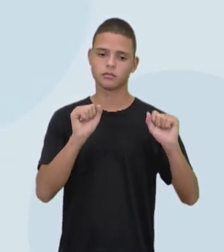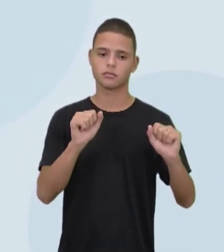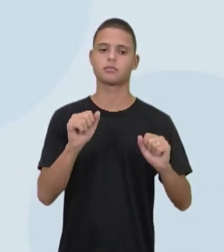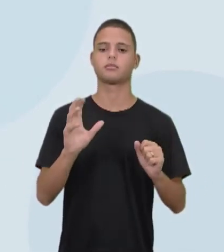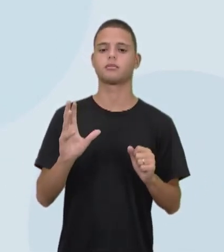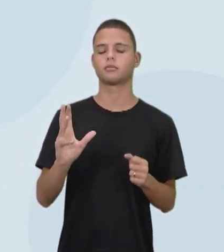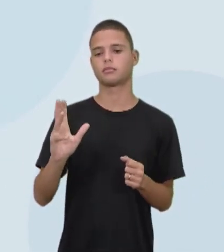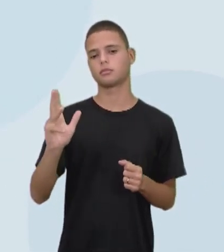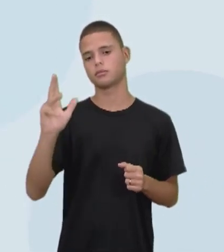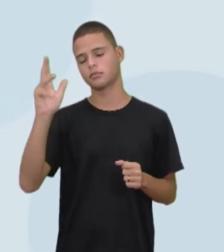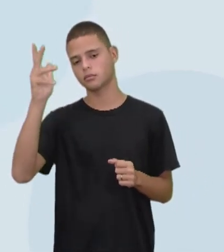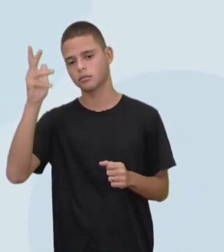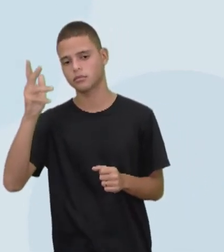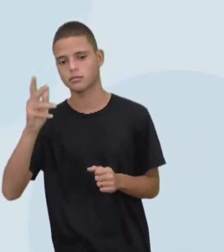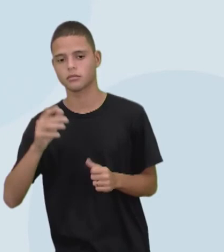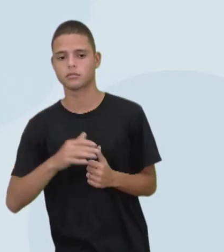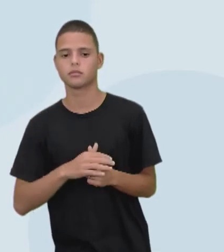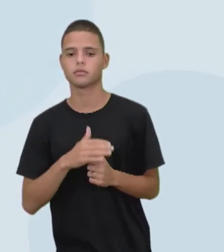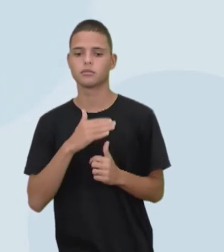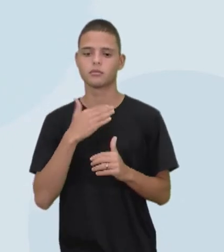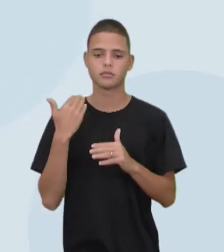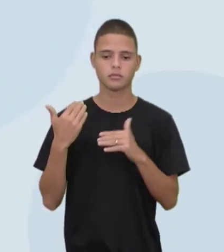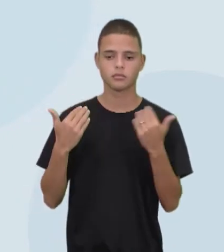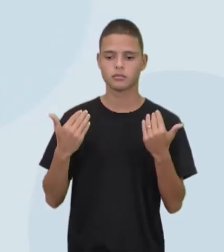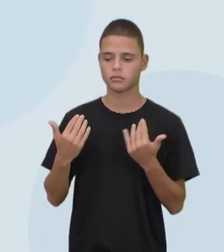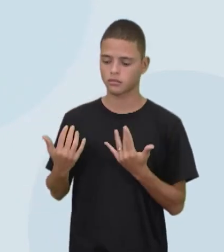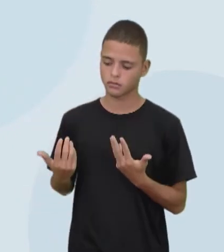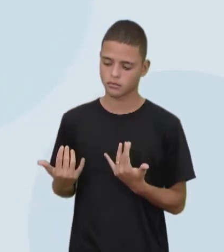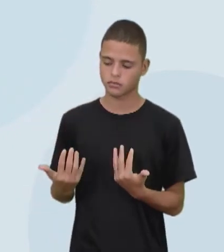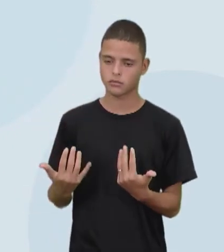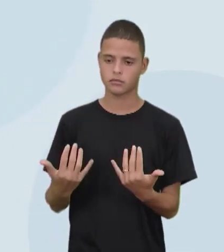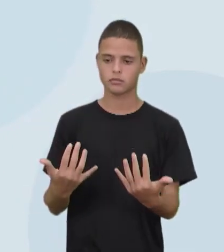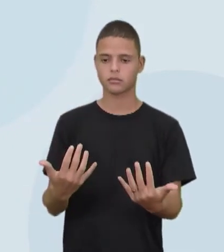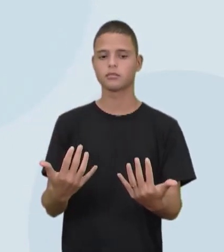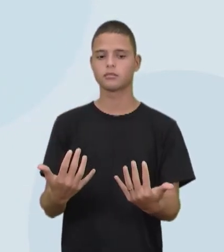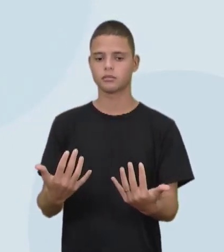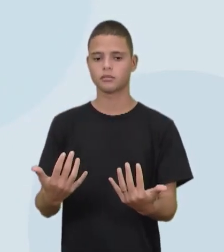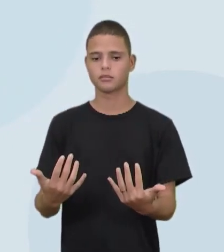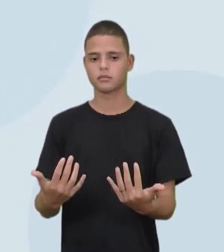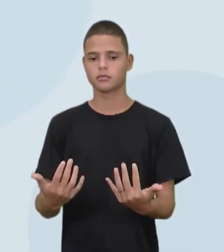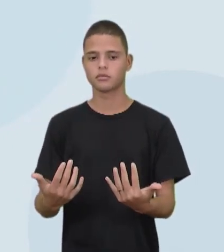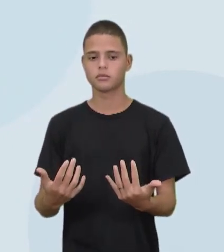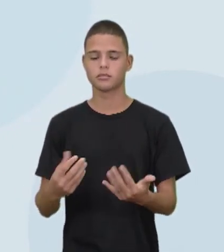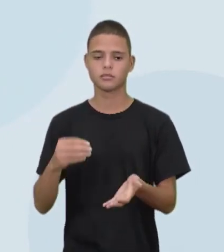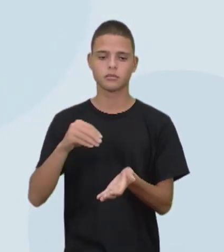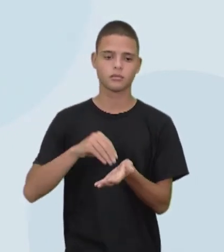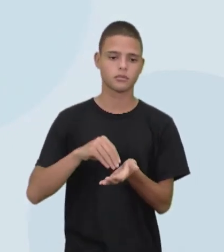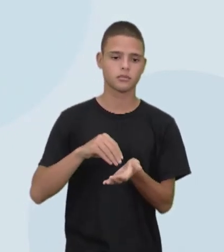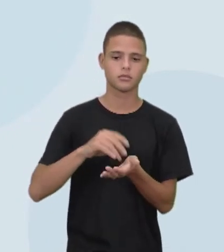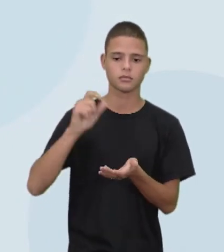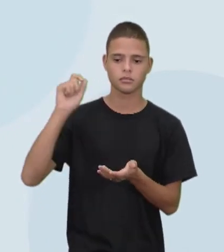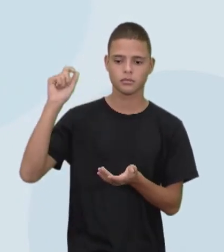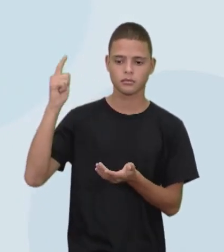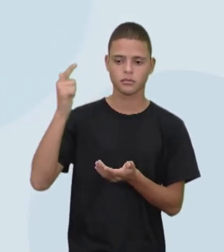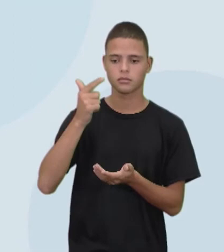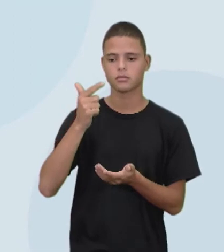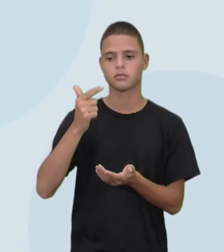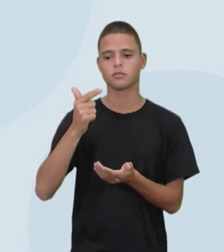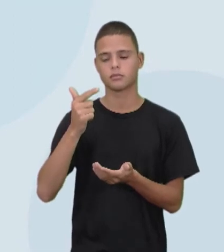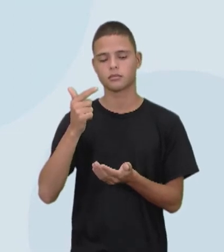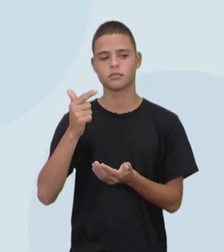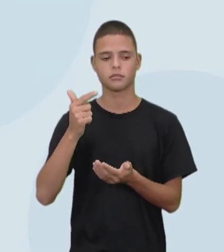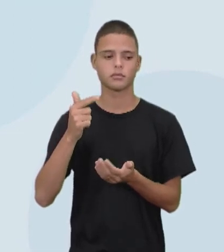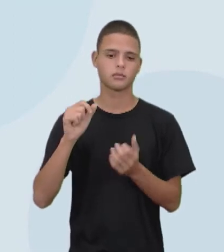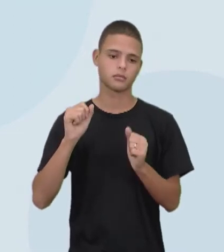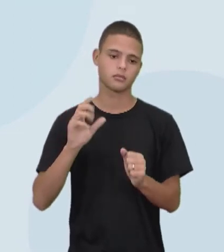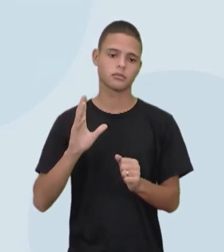causar morte, né, das plantas que ficam presas ali embaixo devido à falta de sol, né, sombreamento nesses